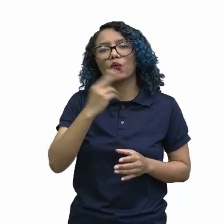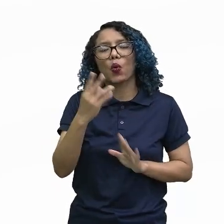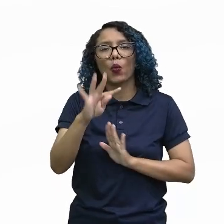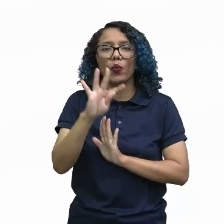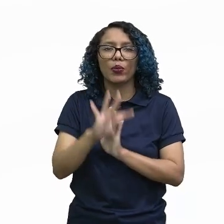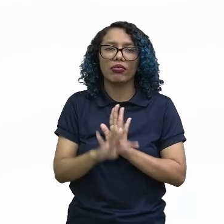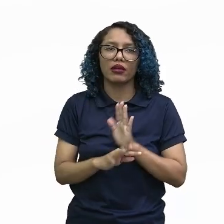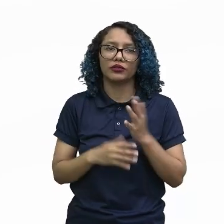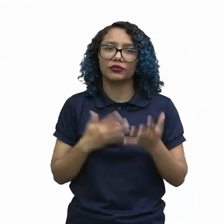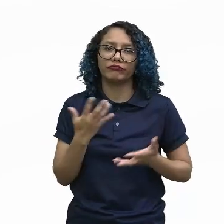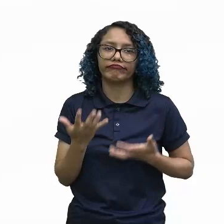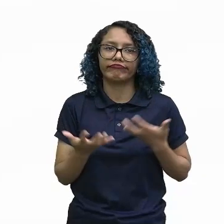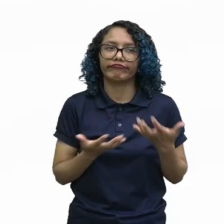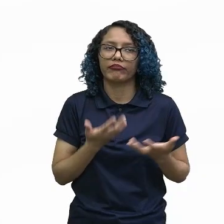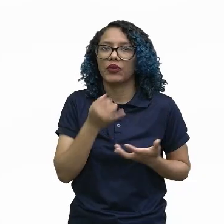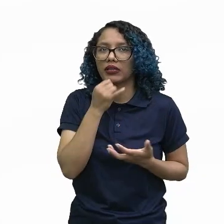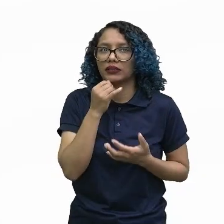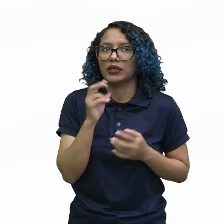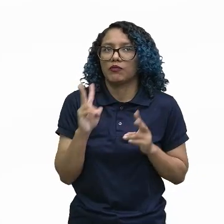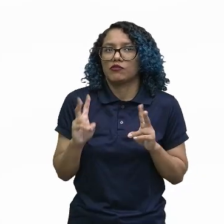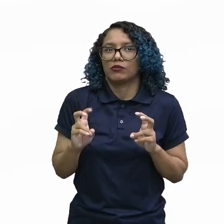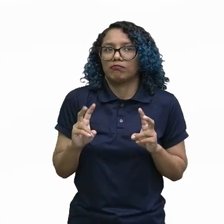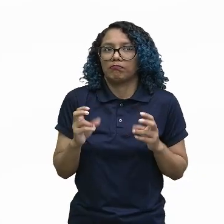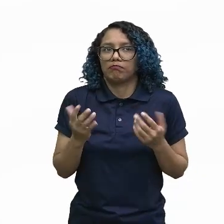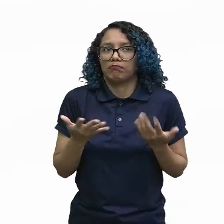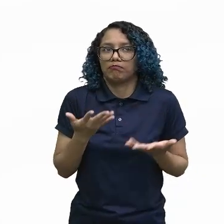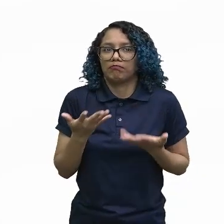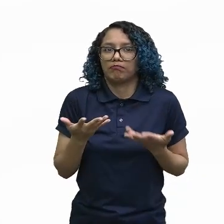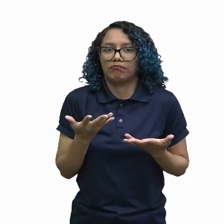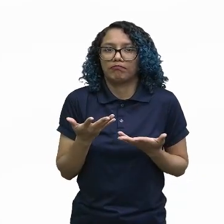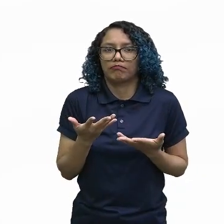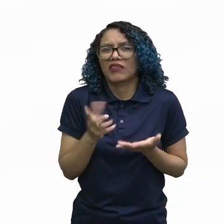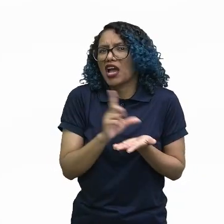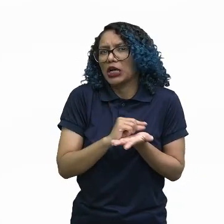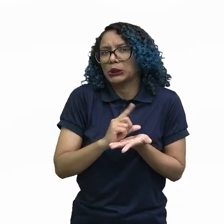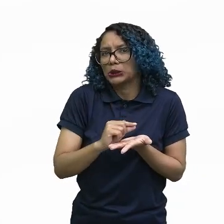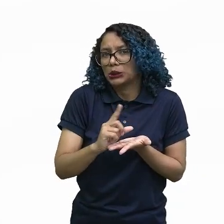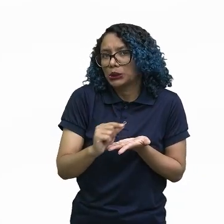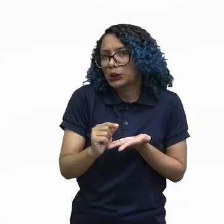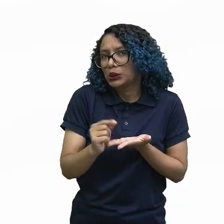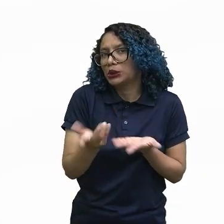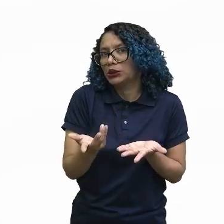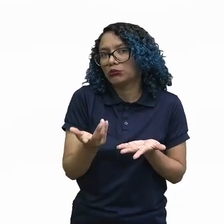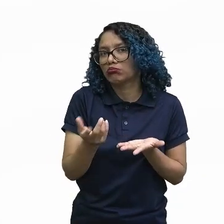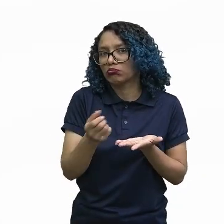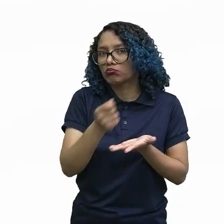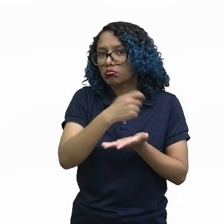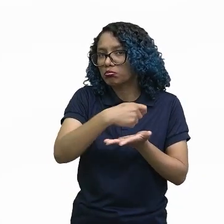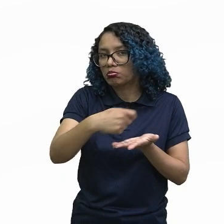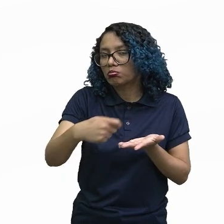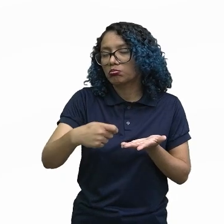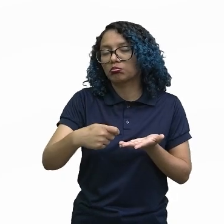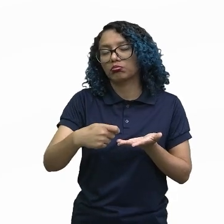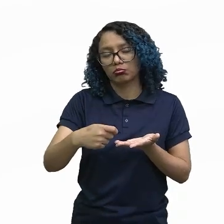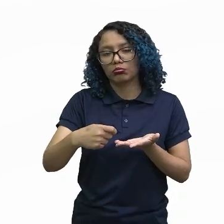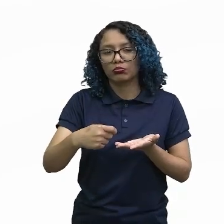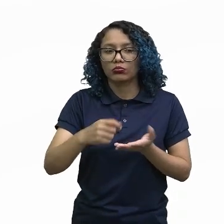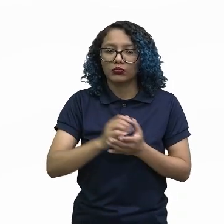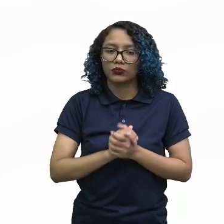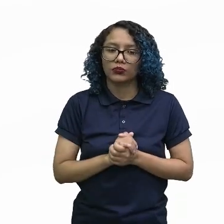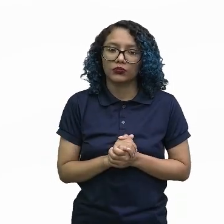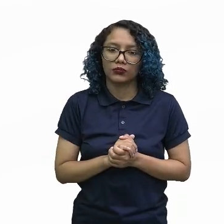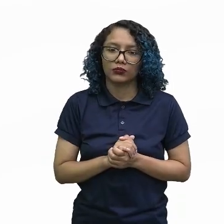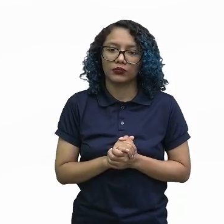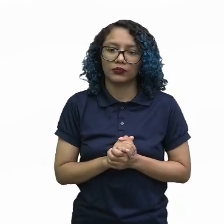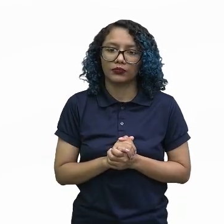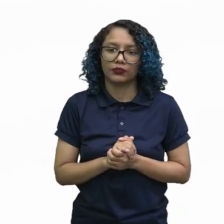texto sobre um artigo que você vai escrever, né? Então,